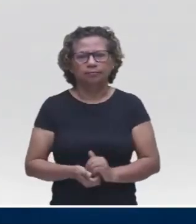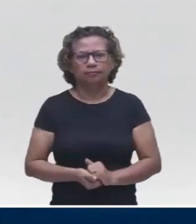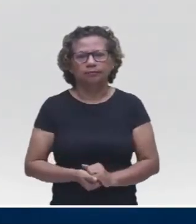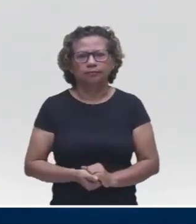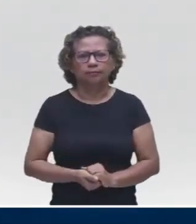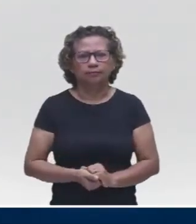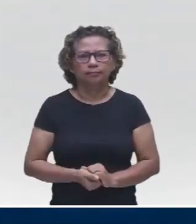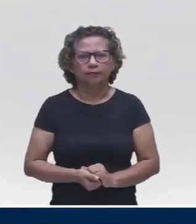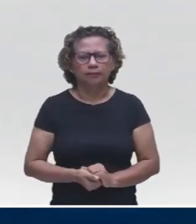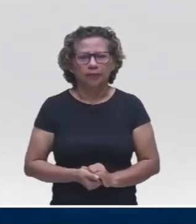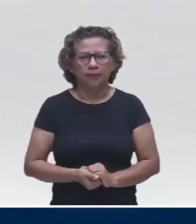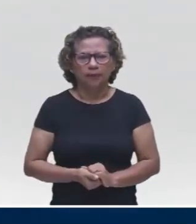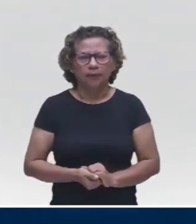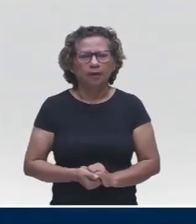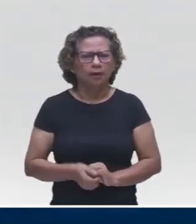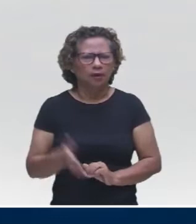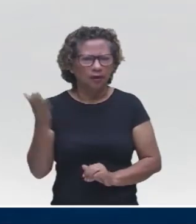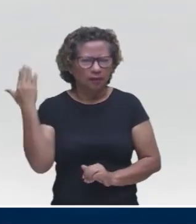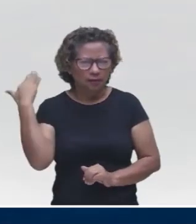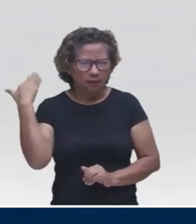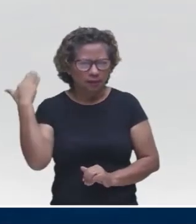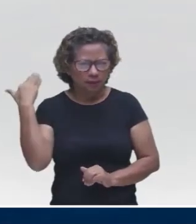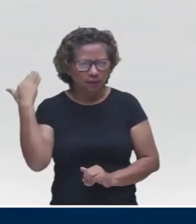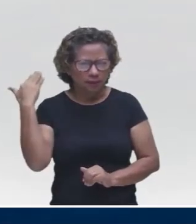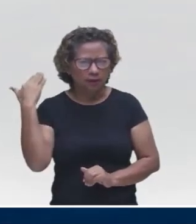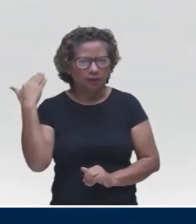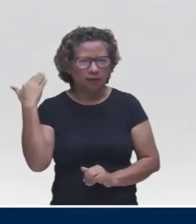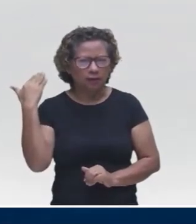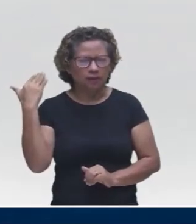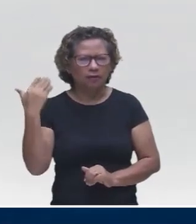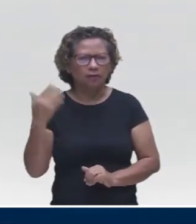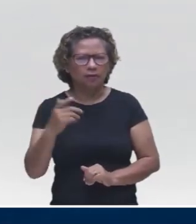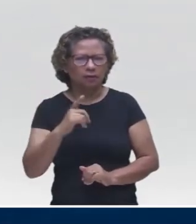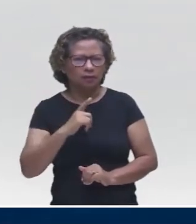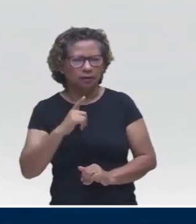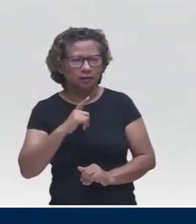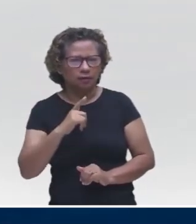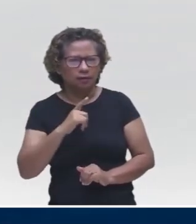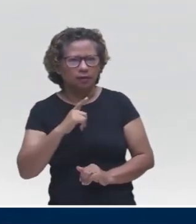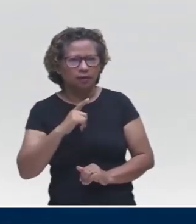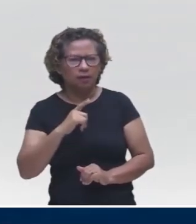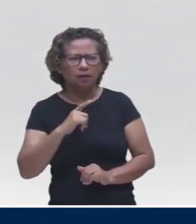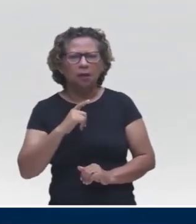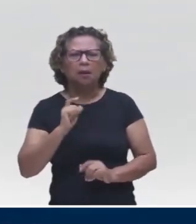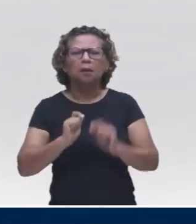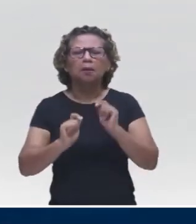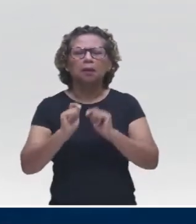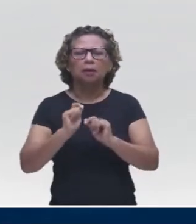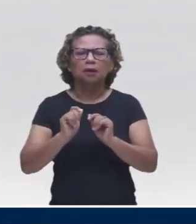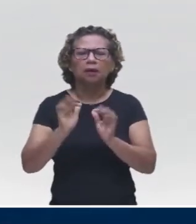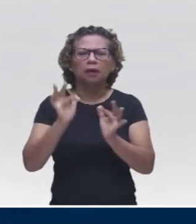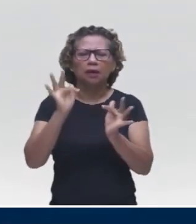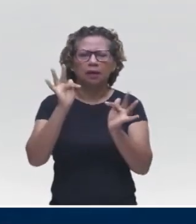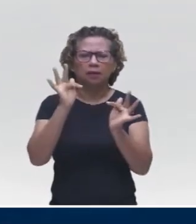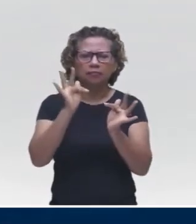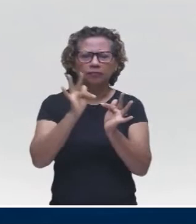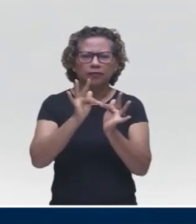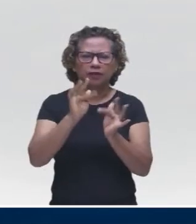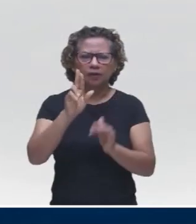Então, na aula passada, nós vimos o seguinte: função afim, como toda função definida